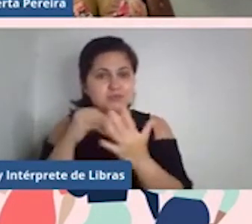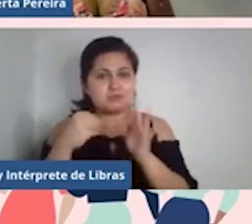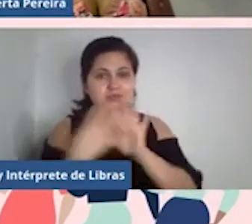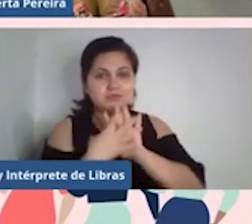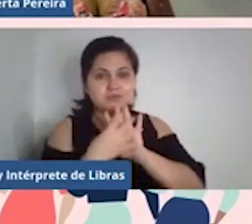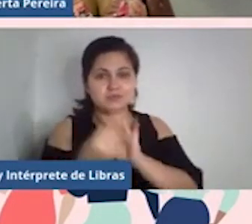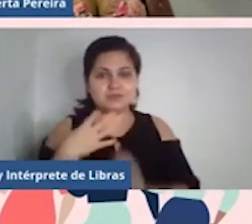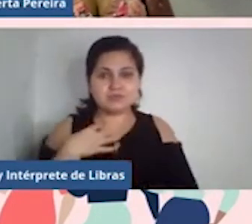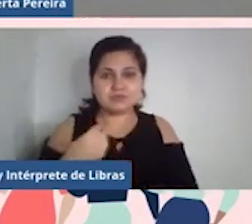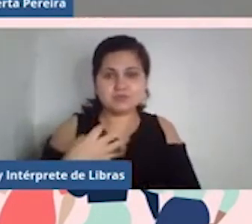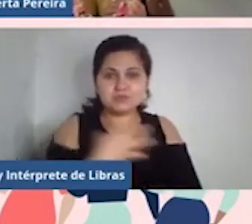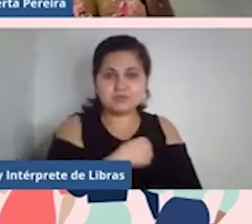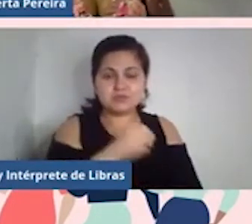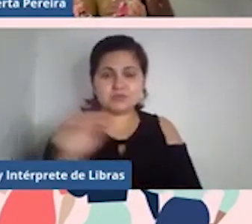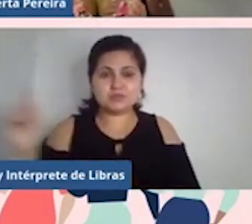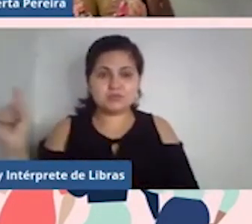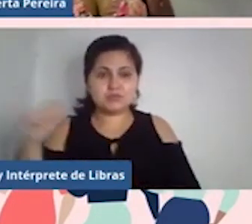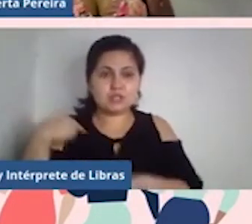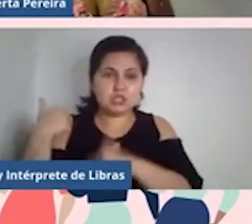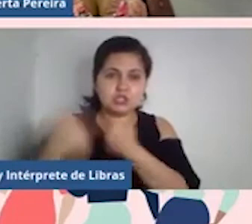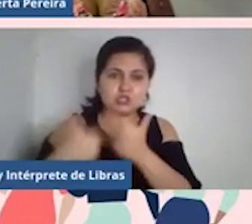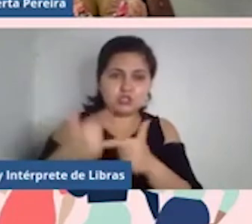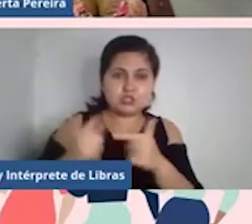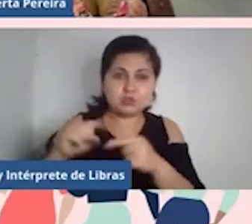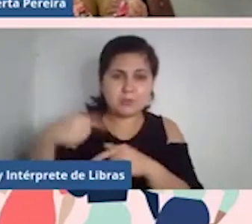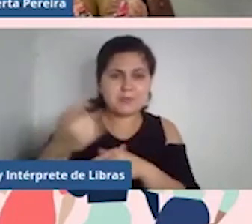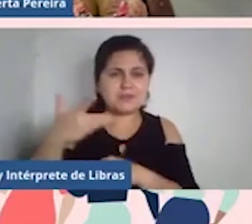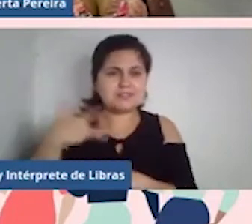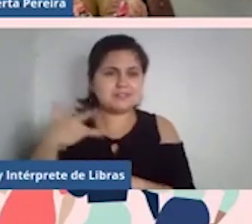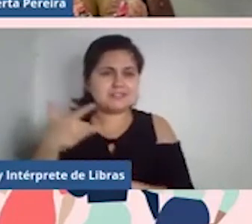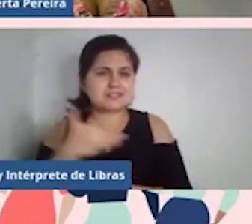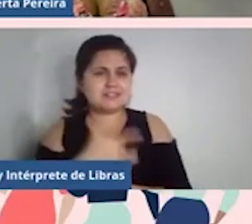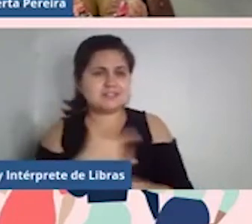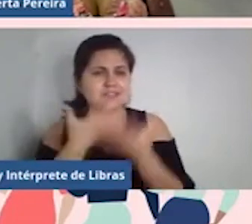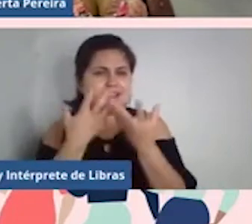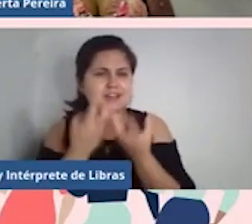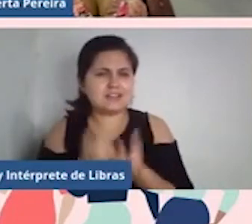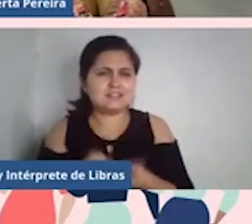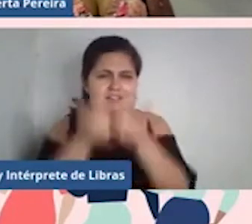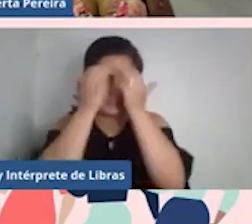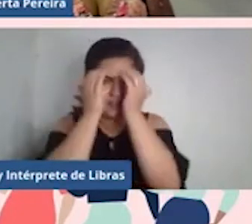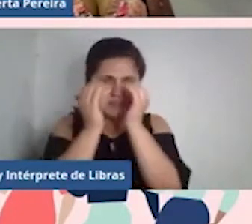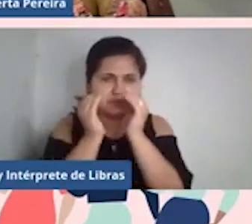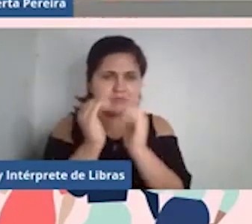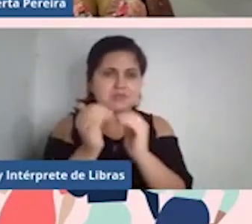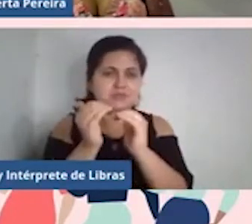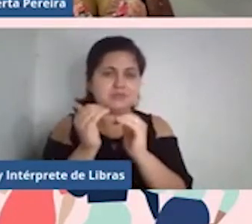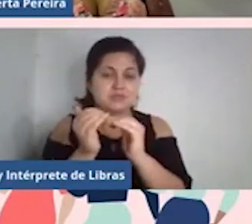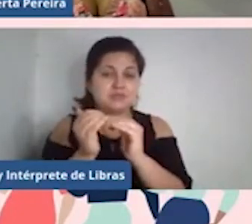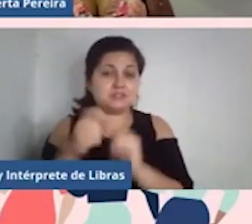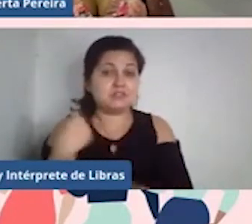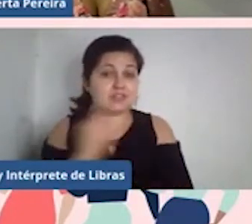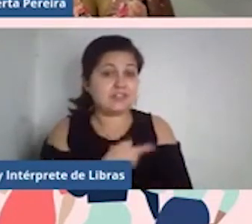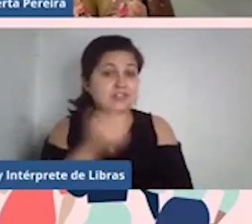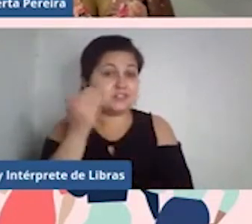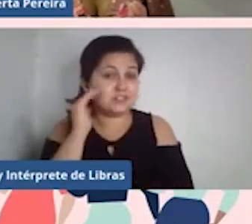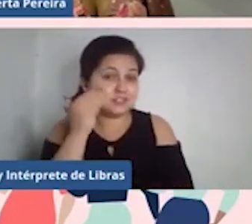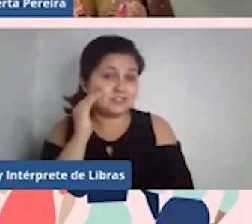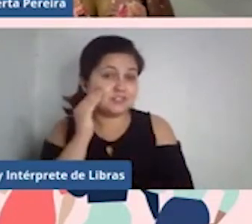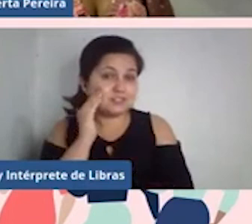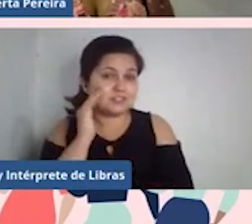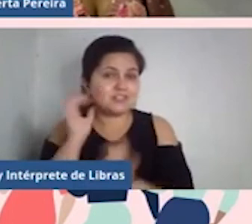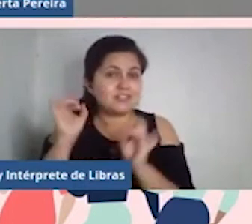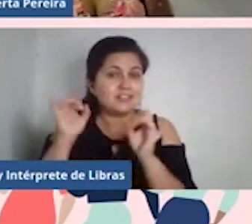que venham sejam gerações assim saudáveis, tolerantes, respeitosas, né, que a gente entende que deixa